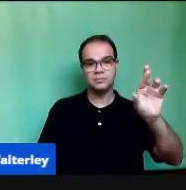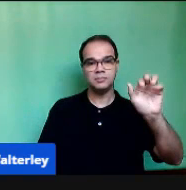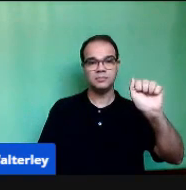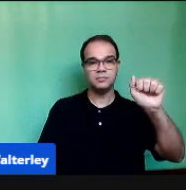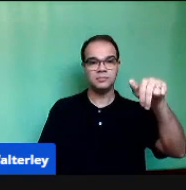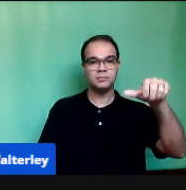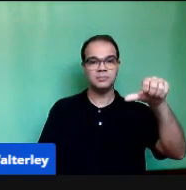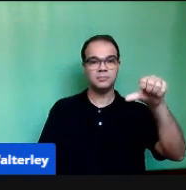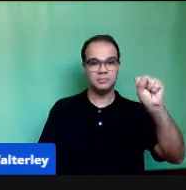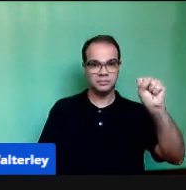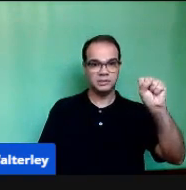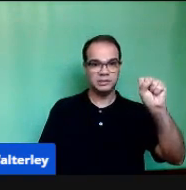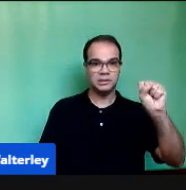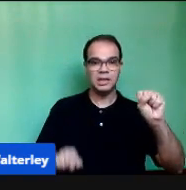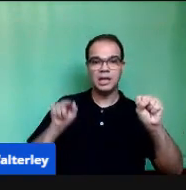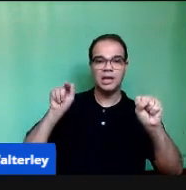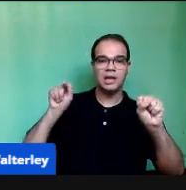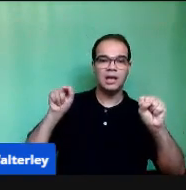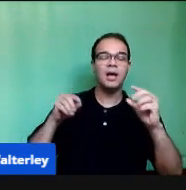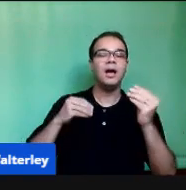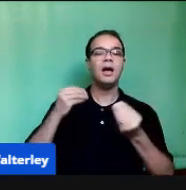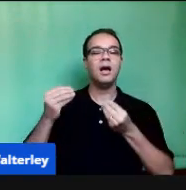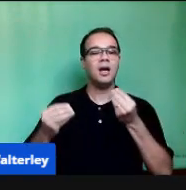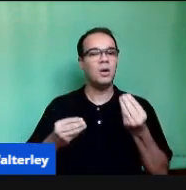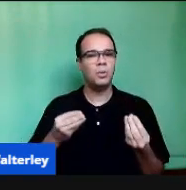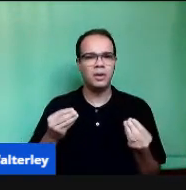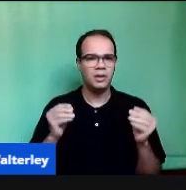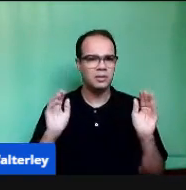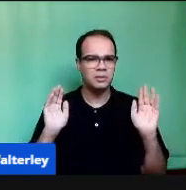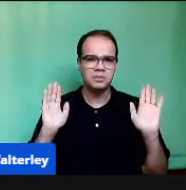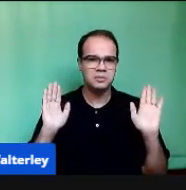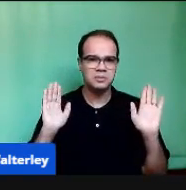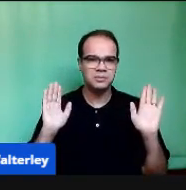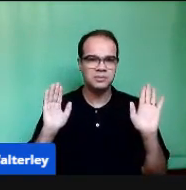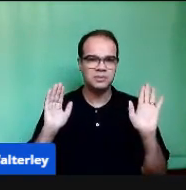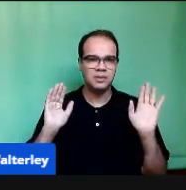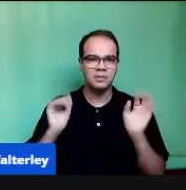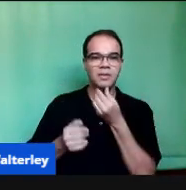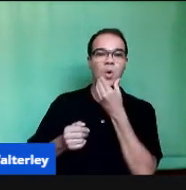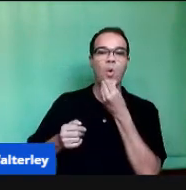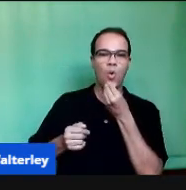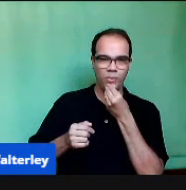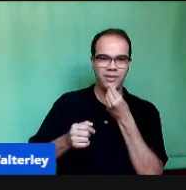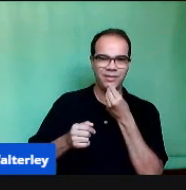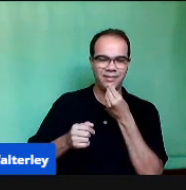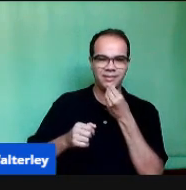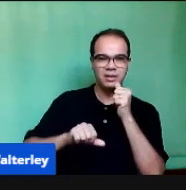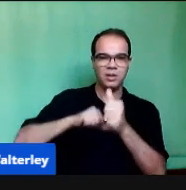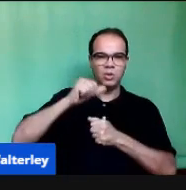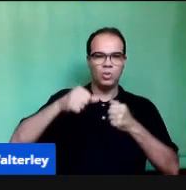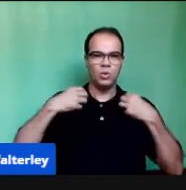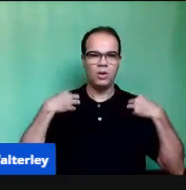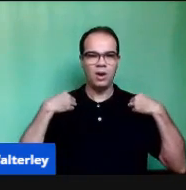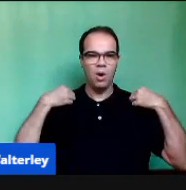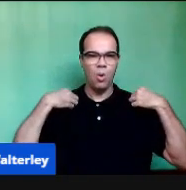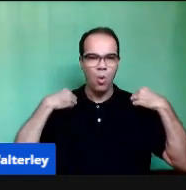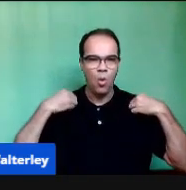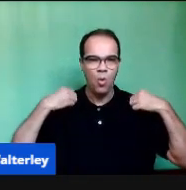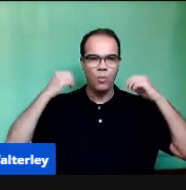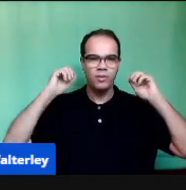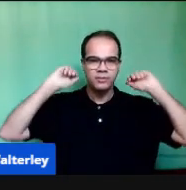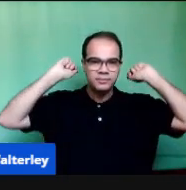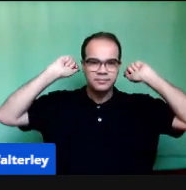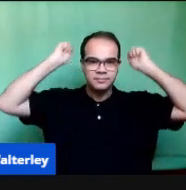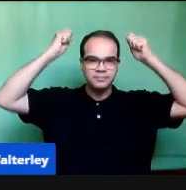população travesti, de população transexual ou de população transgênero, que são, na verdade, pessoas